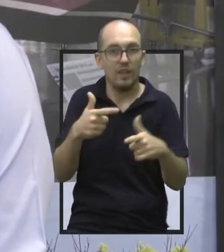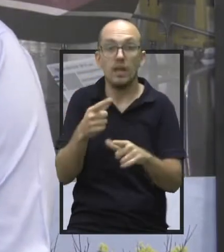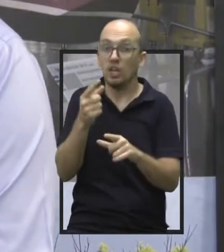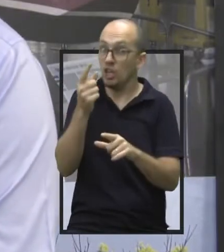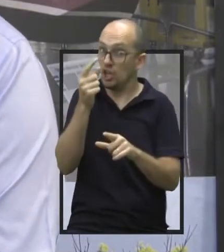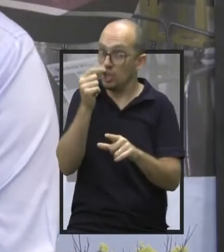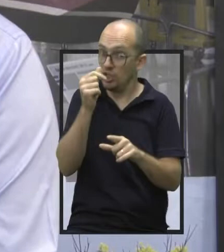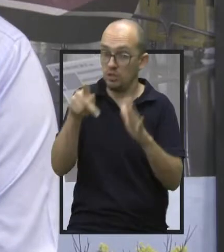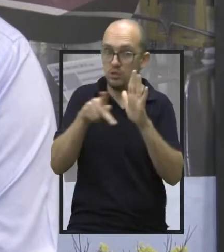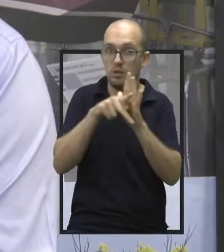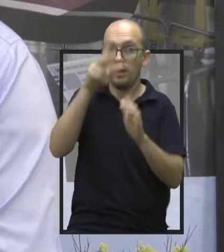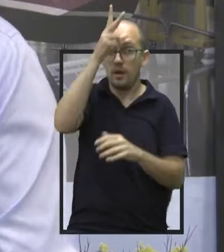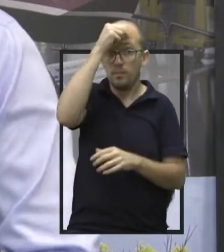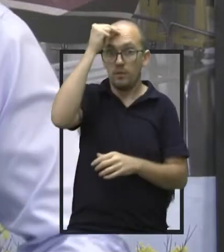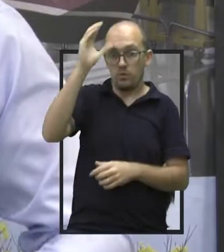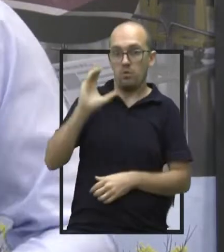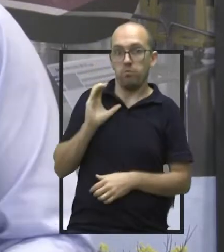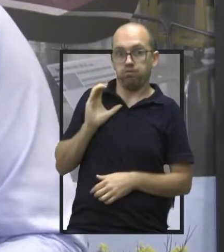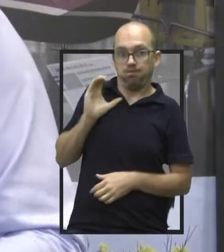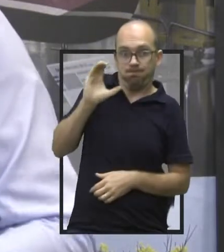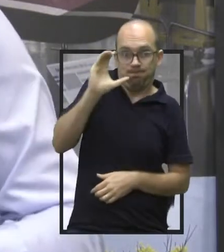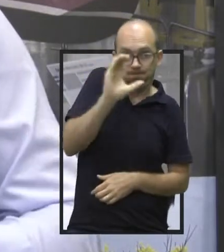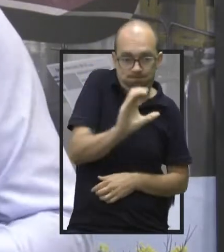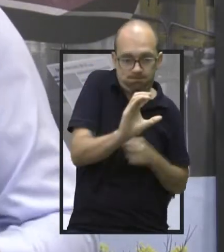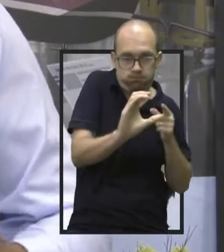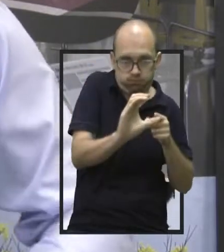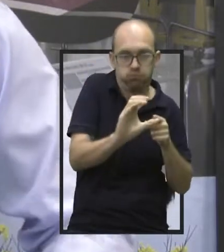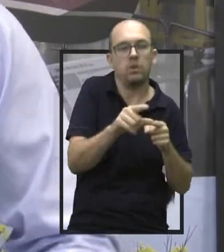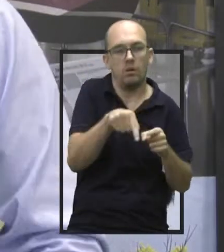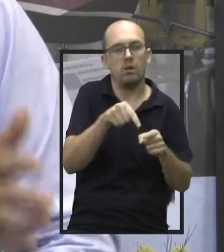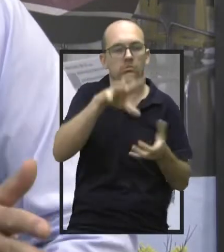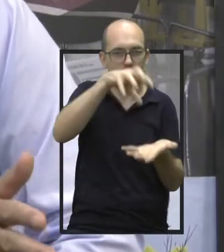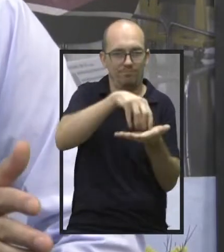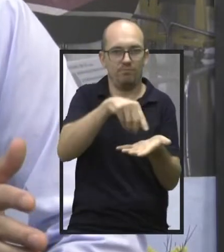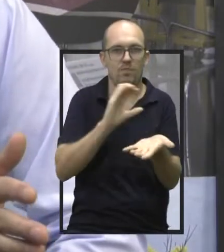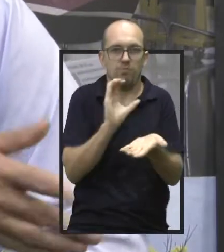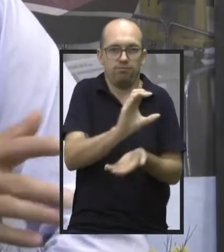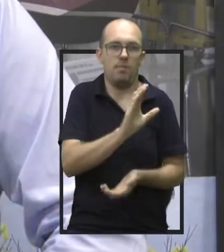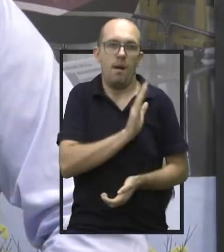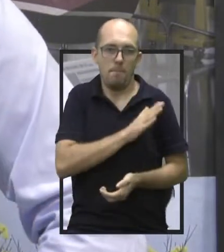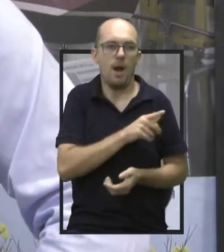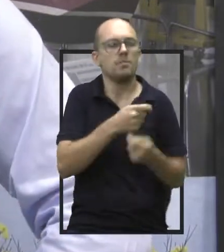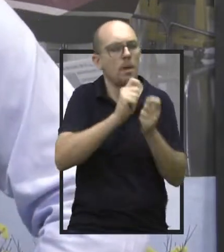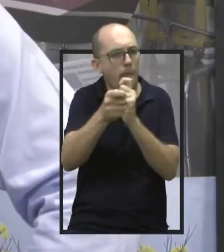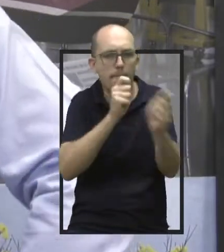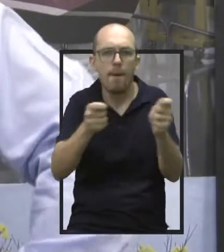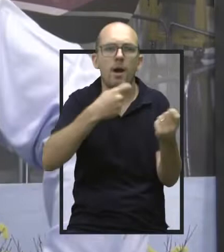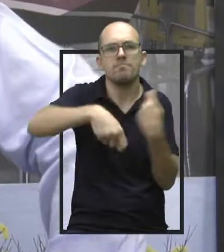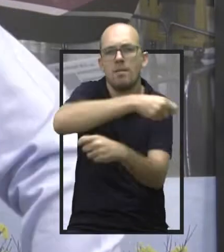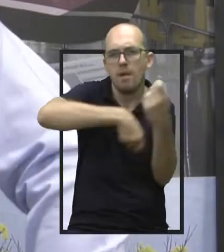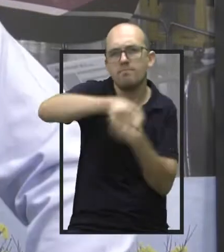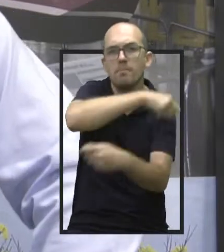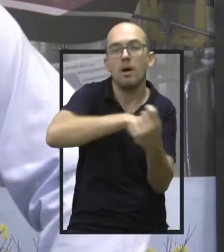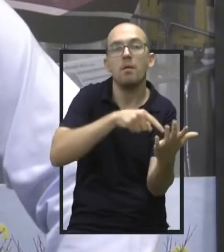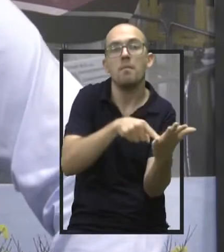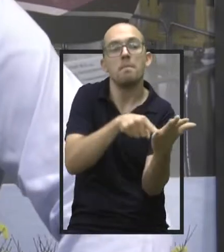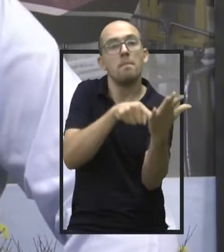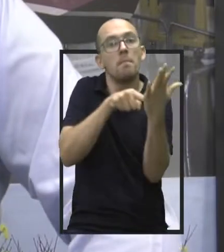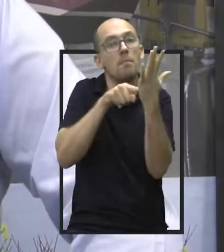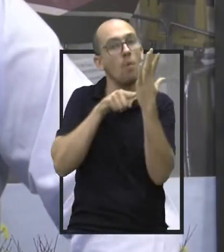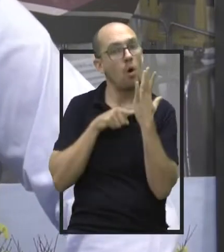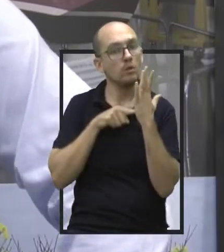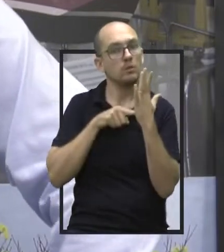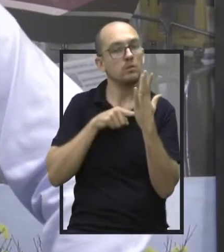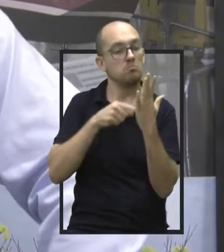da prefeitura para a entidade tem que mandar a prestação de conta dos meses passados. E ele não mandou. Então,